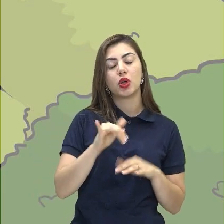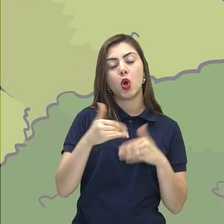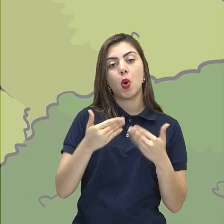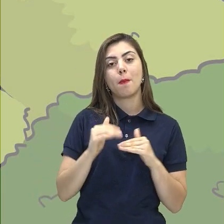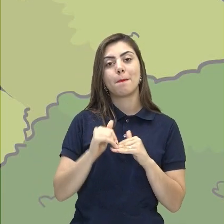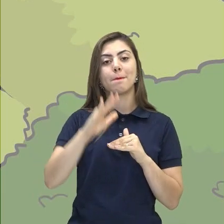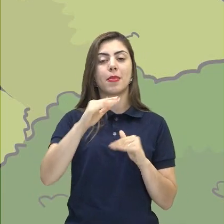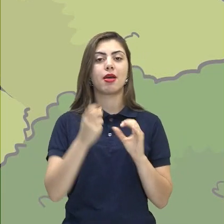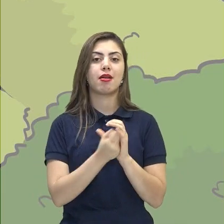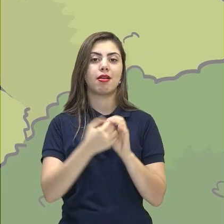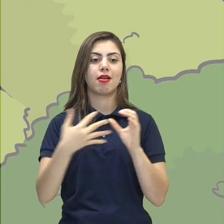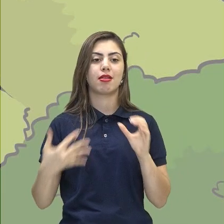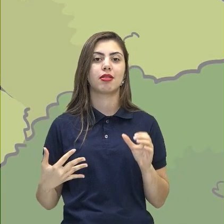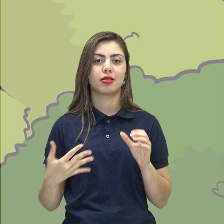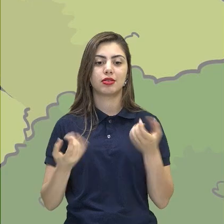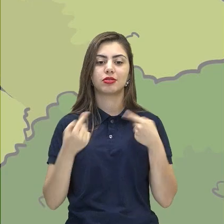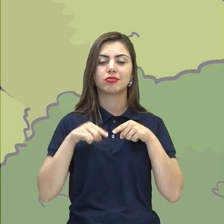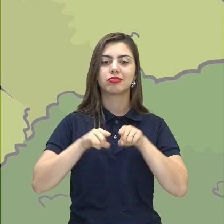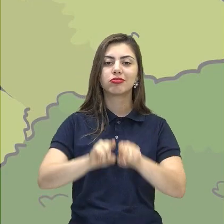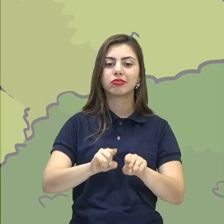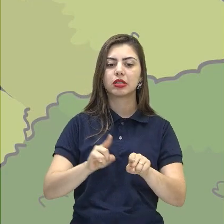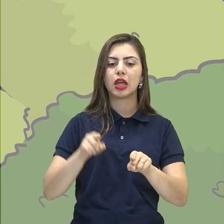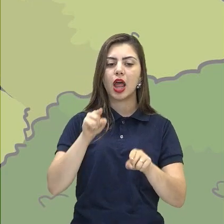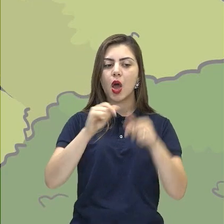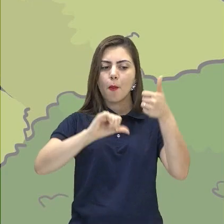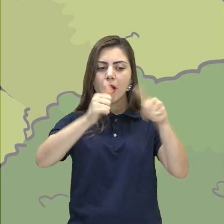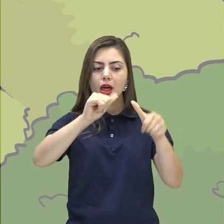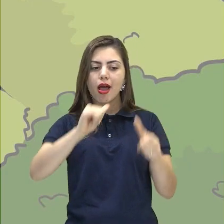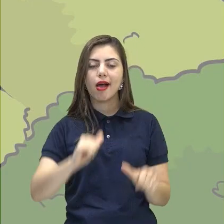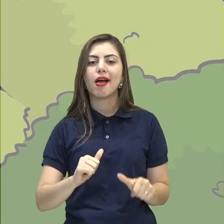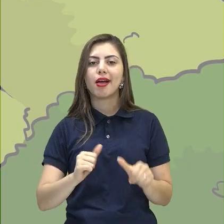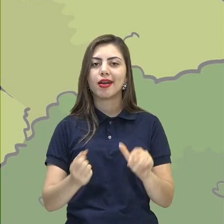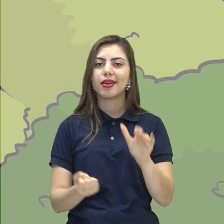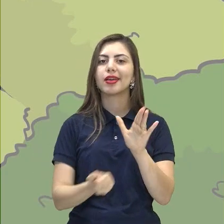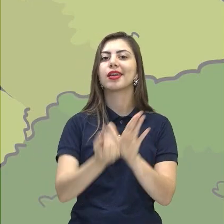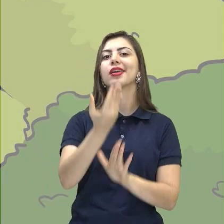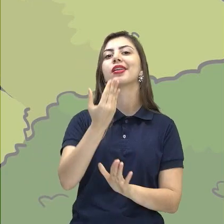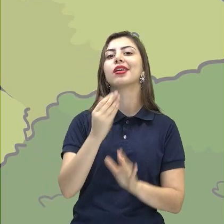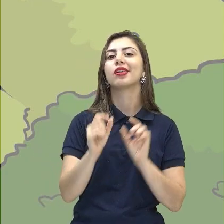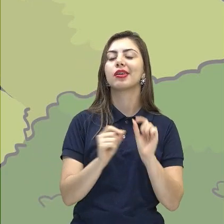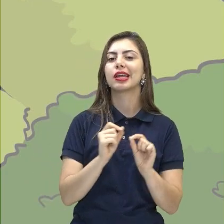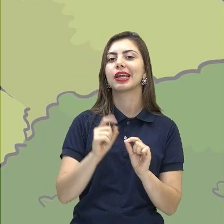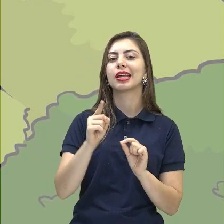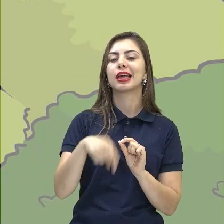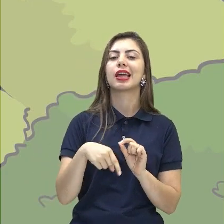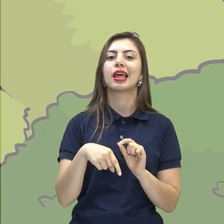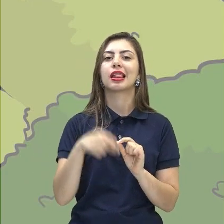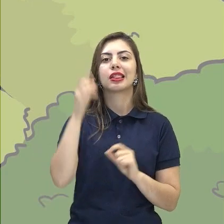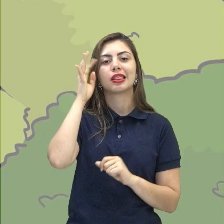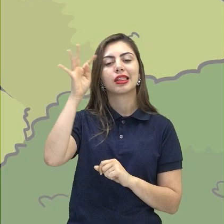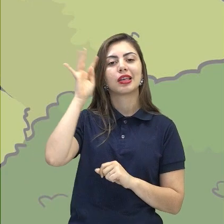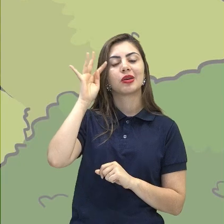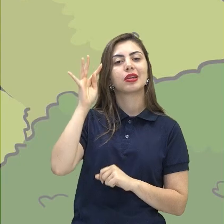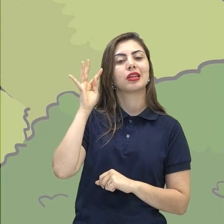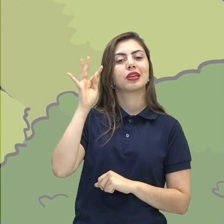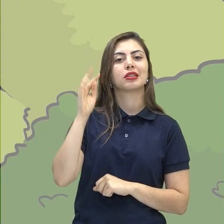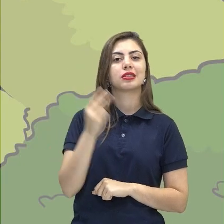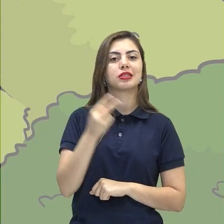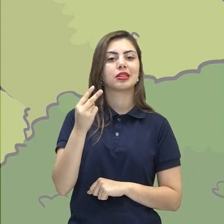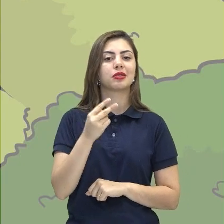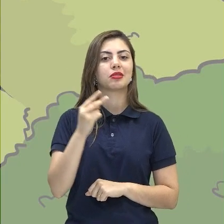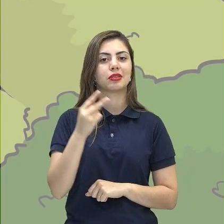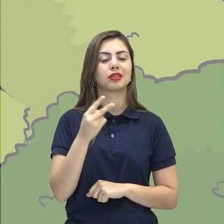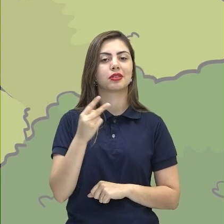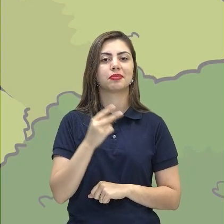características ao mesmo tempo. Foram essas análises que deram origem à lei da segregação independente, mais conhecida como